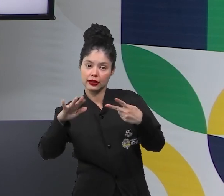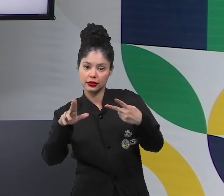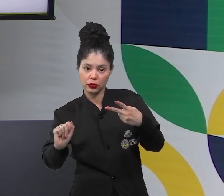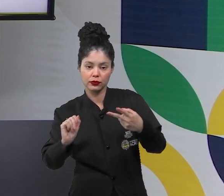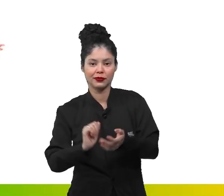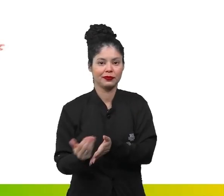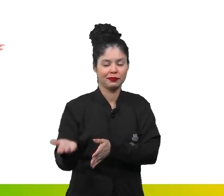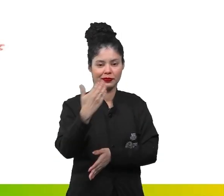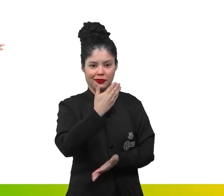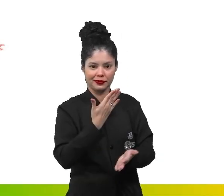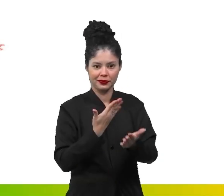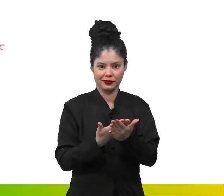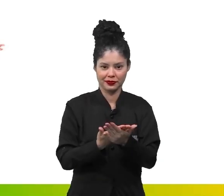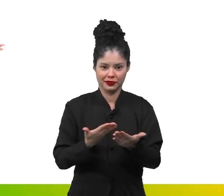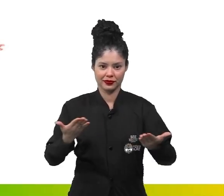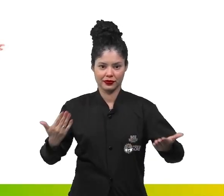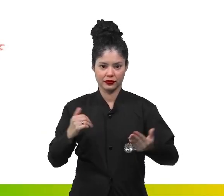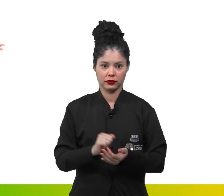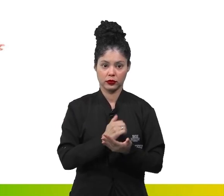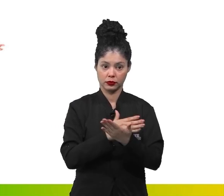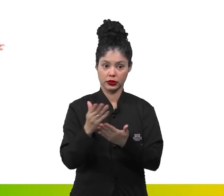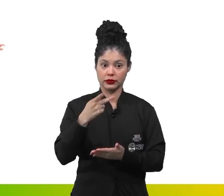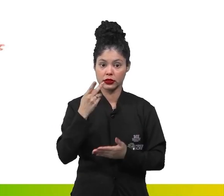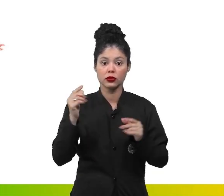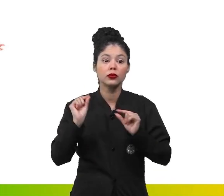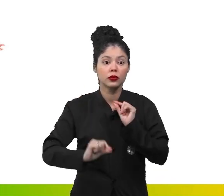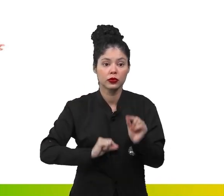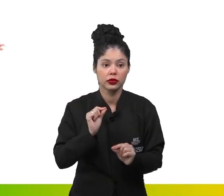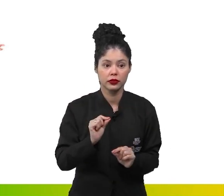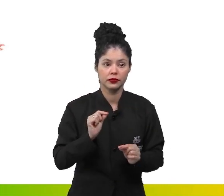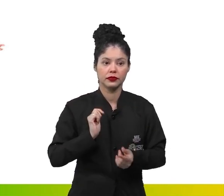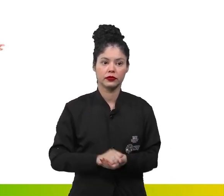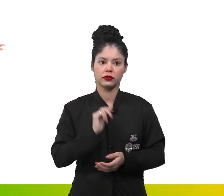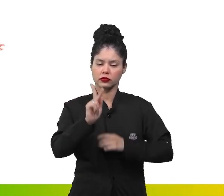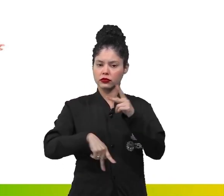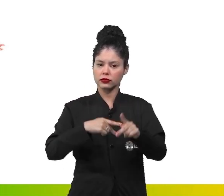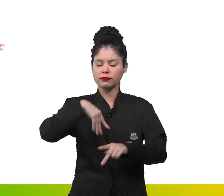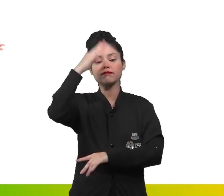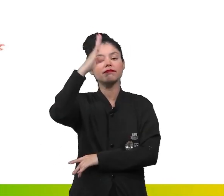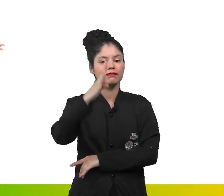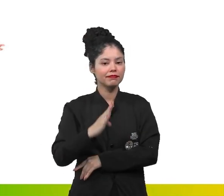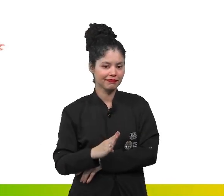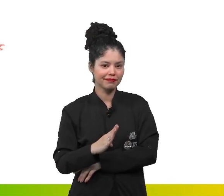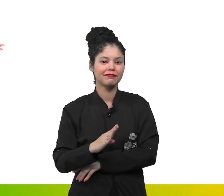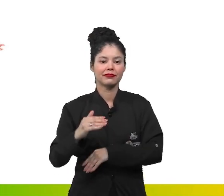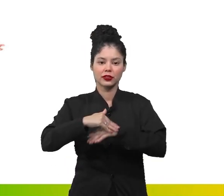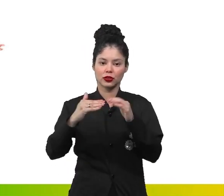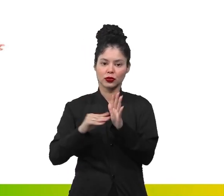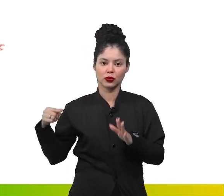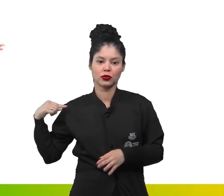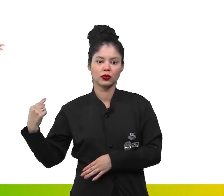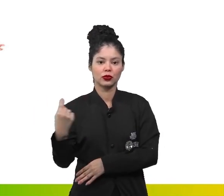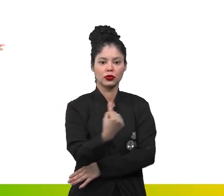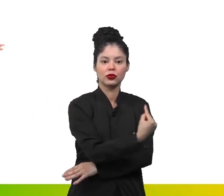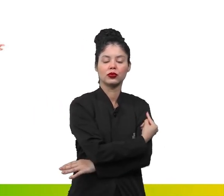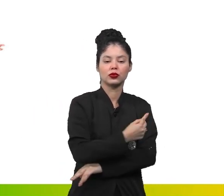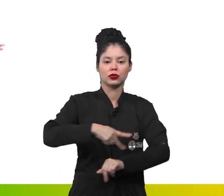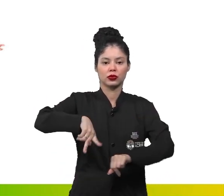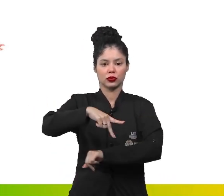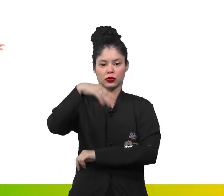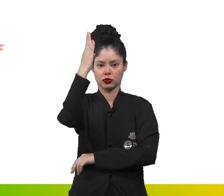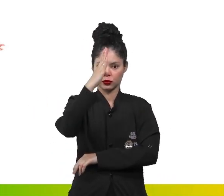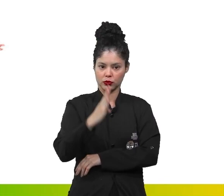aula? Pessoal, eu quero começar falando o seguinte: população brasileira é todos nós que vivemos aqui no